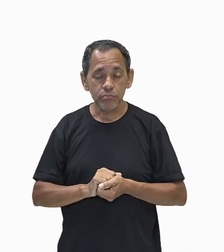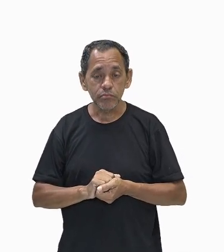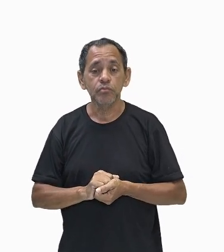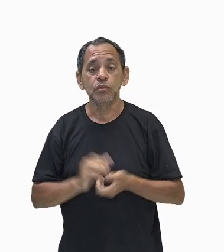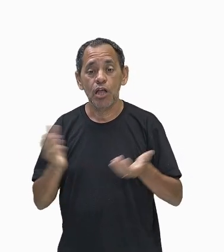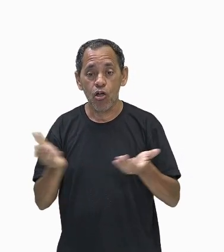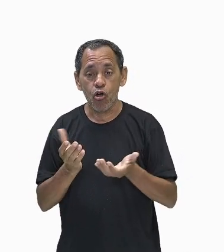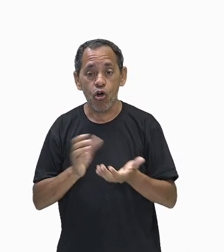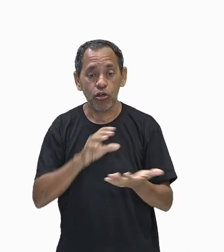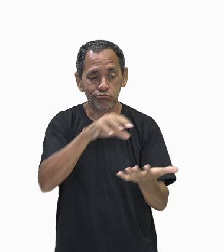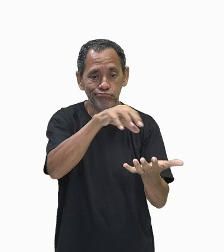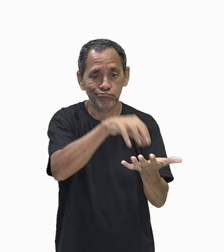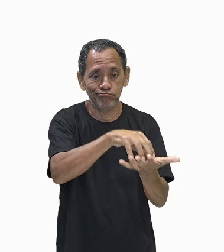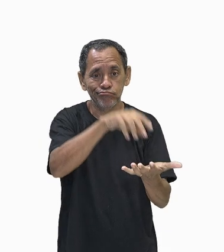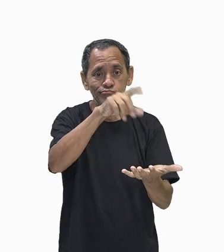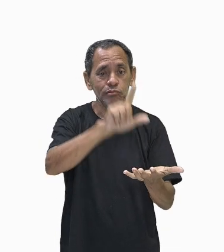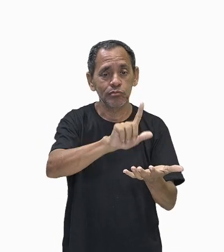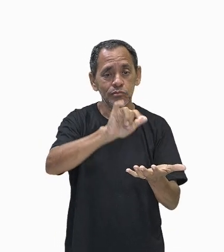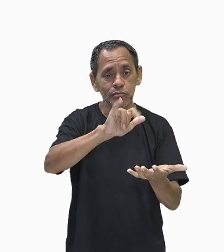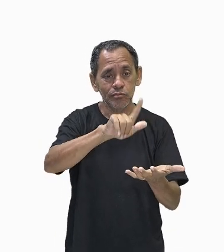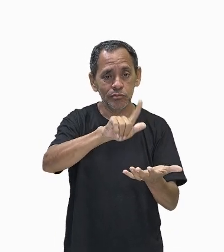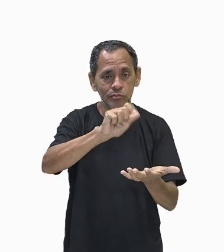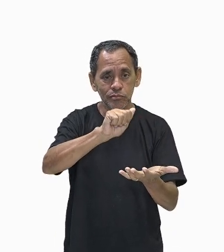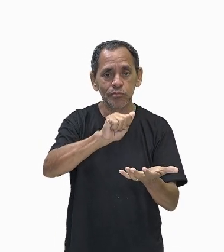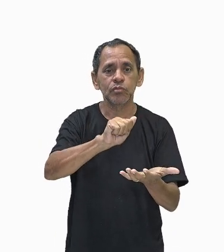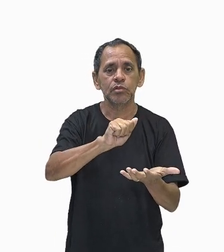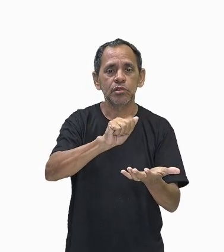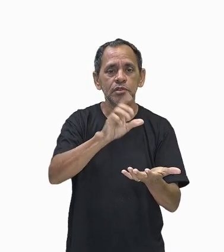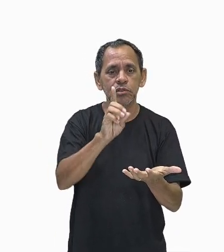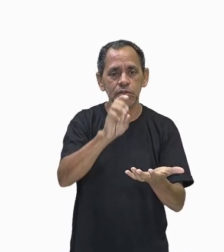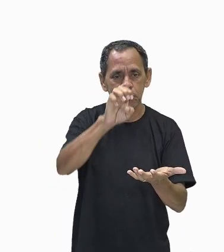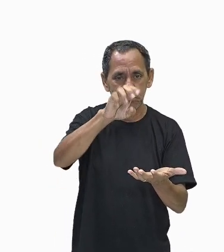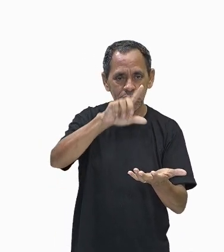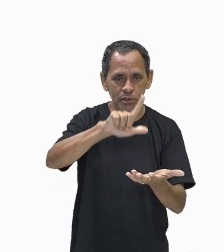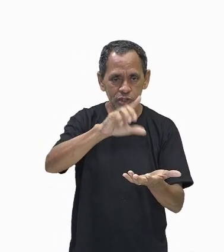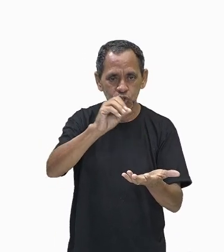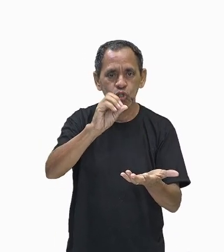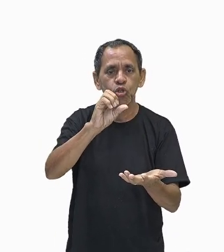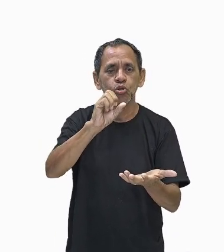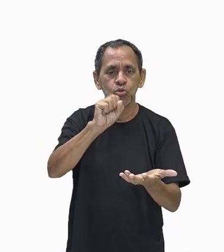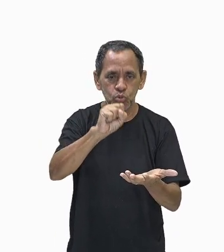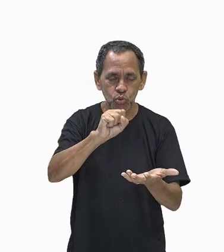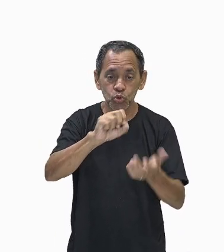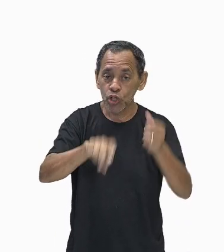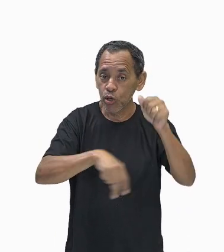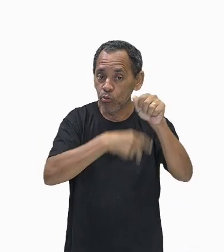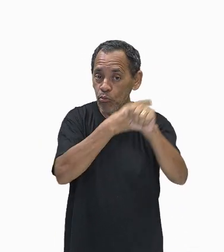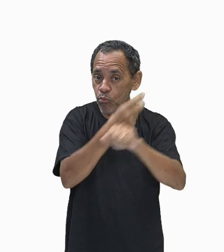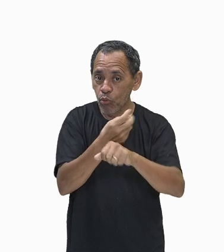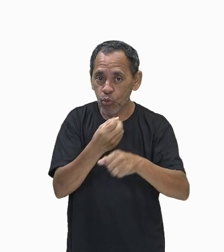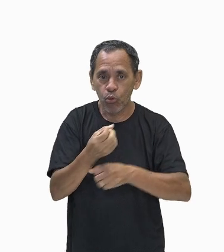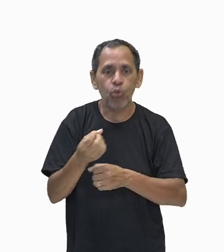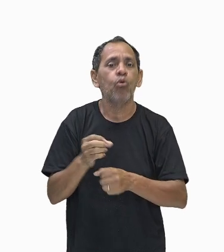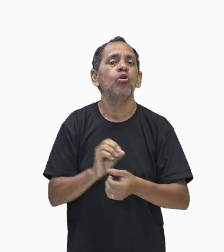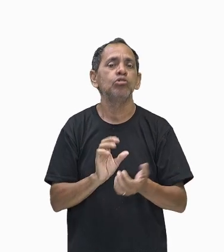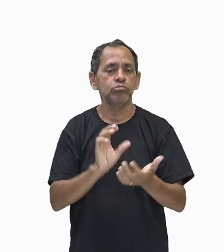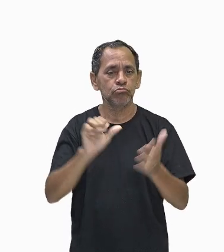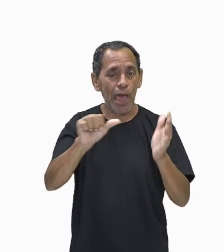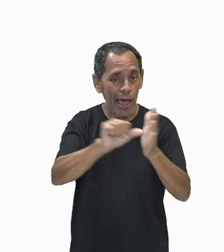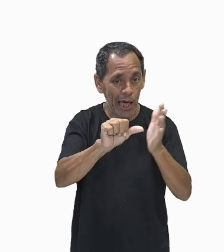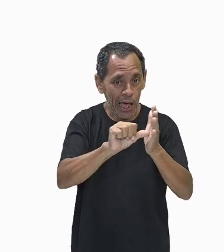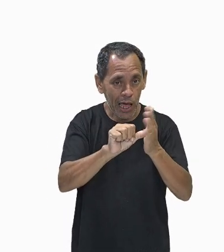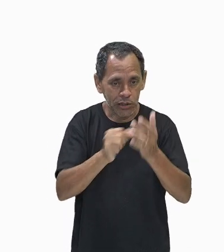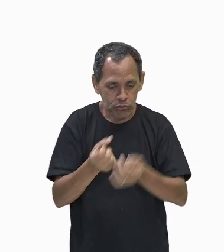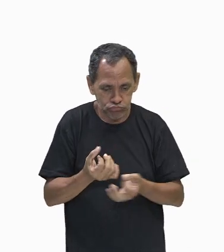que começa aí, né, pós ali o incêndio, então, de Atenas, que é o quê? A Liga de Delos, tá?